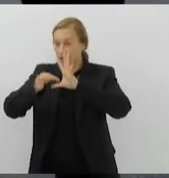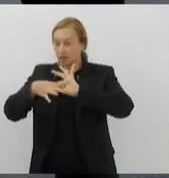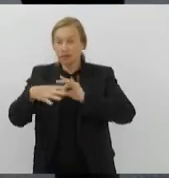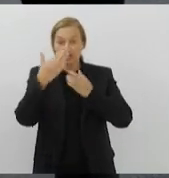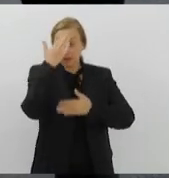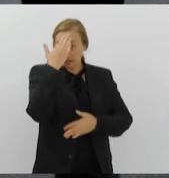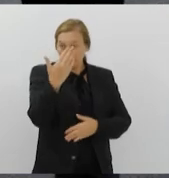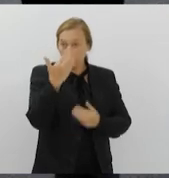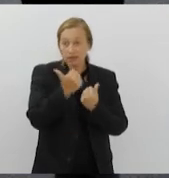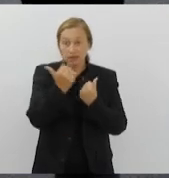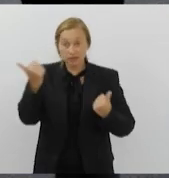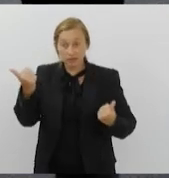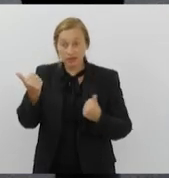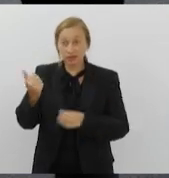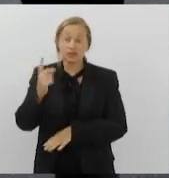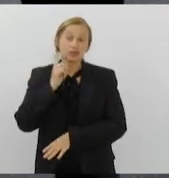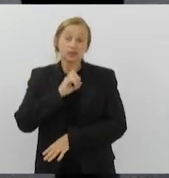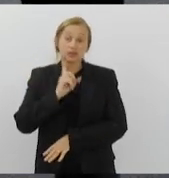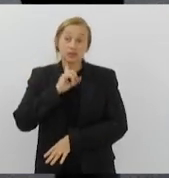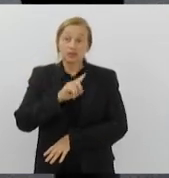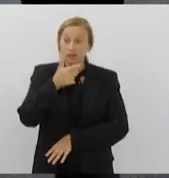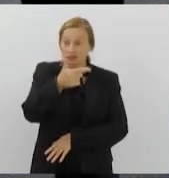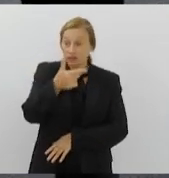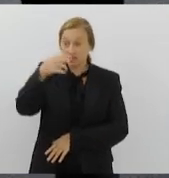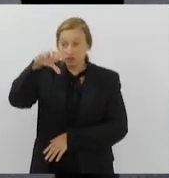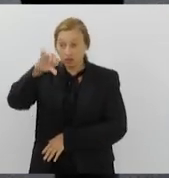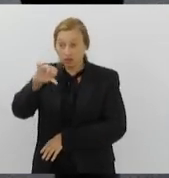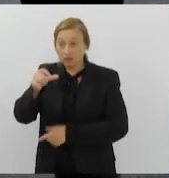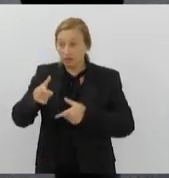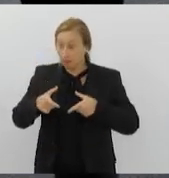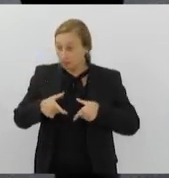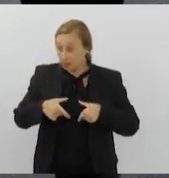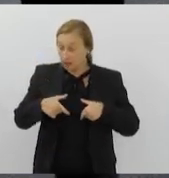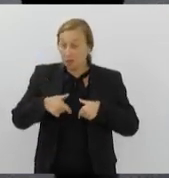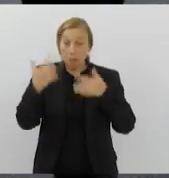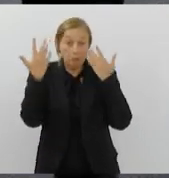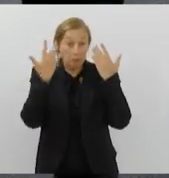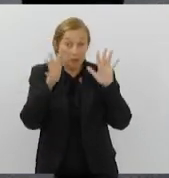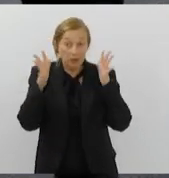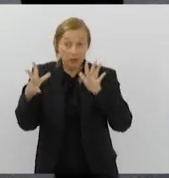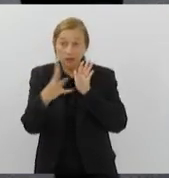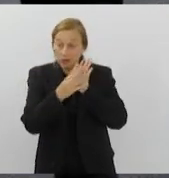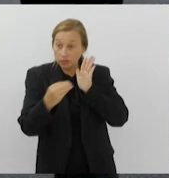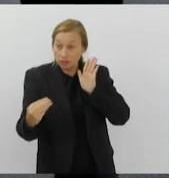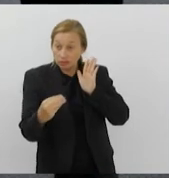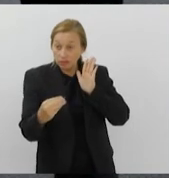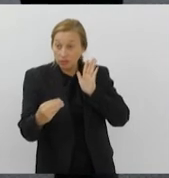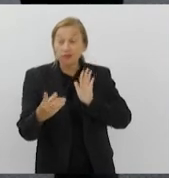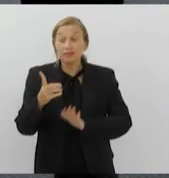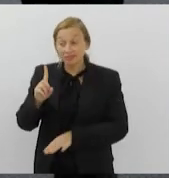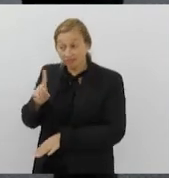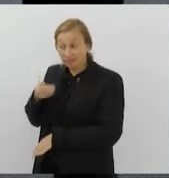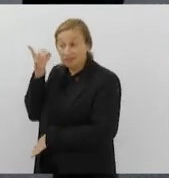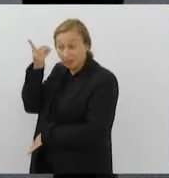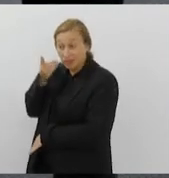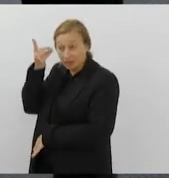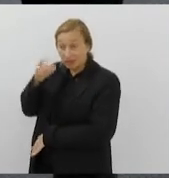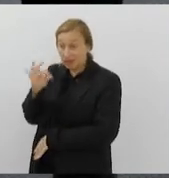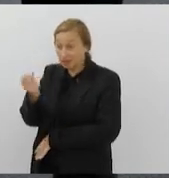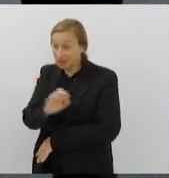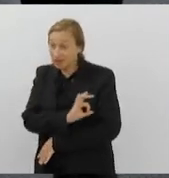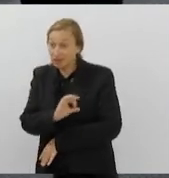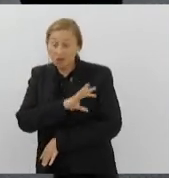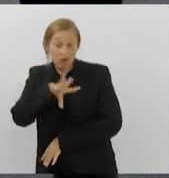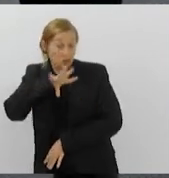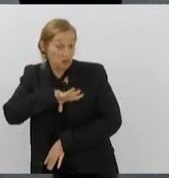vice do Flamengo, das suas 29 medalhas. Parabéns, siga um exemplo, né, deputada Marta Rocha, do nosso Vasco da